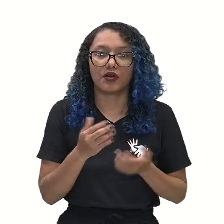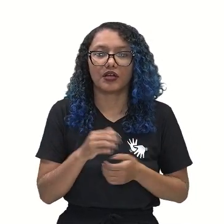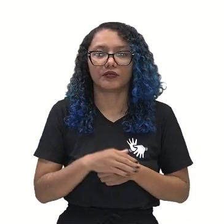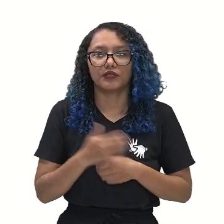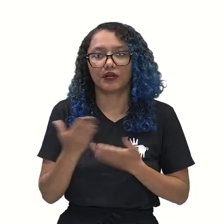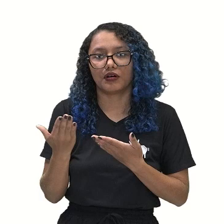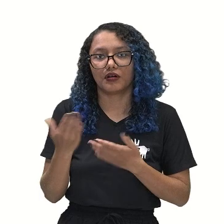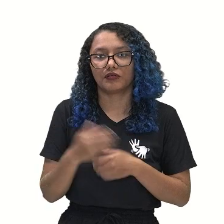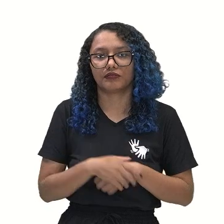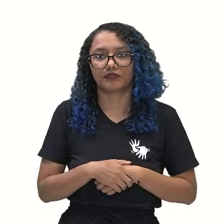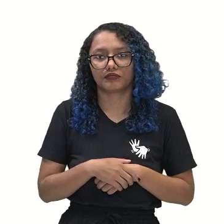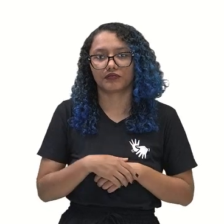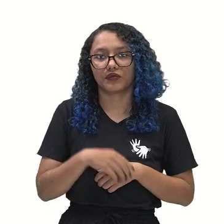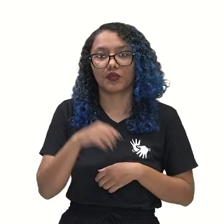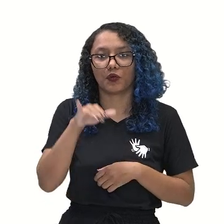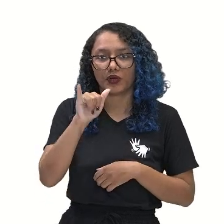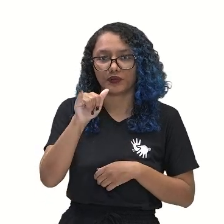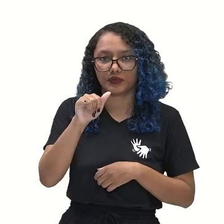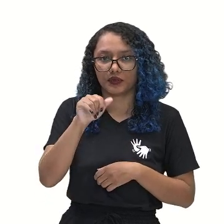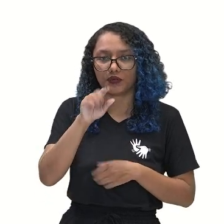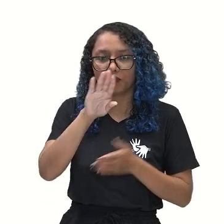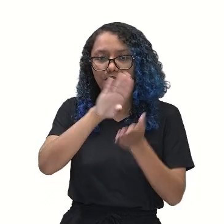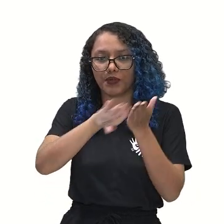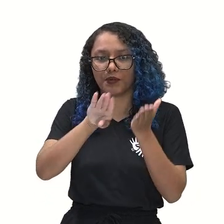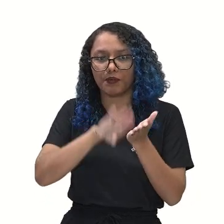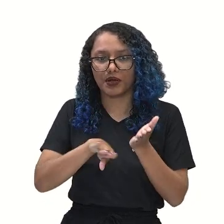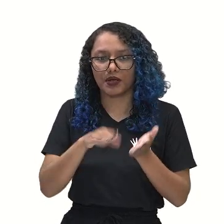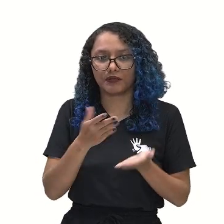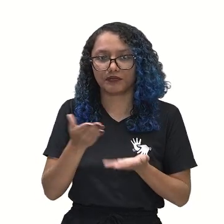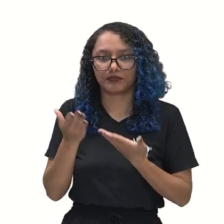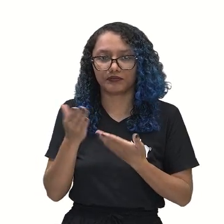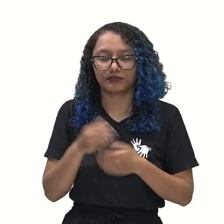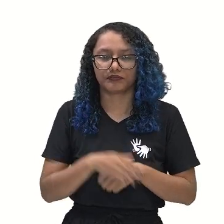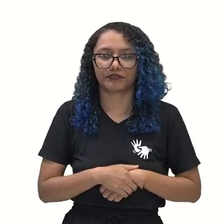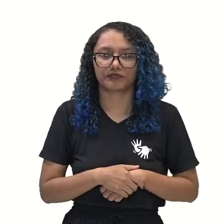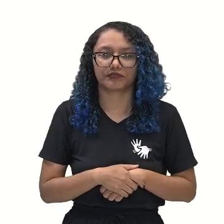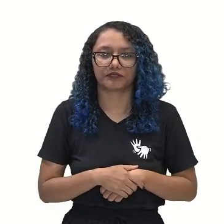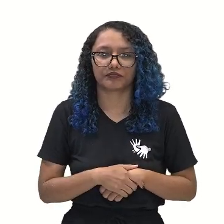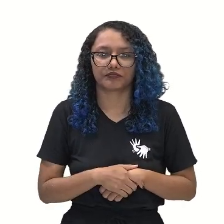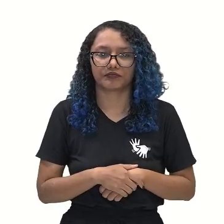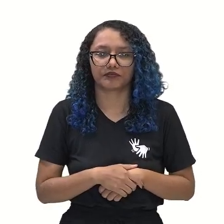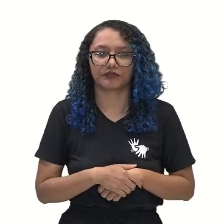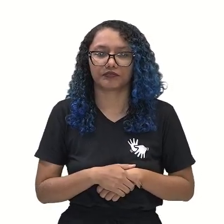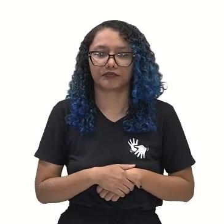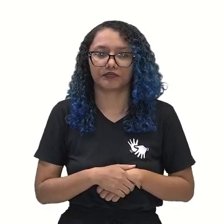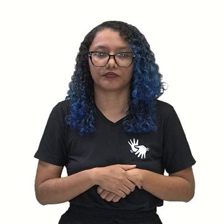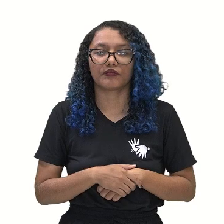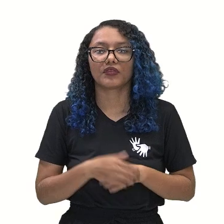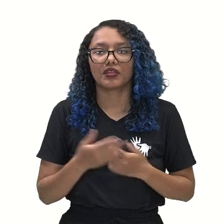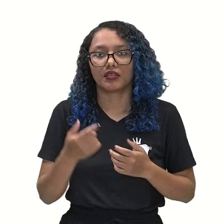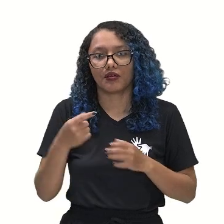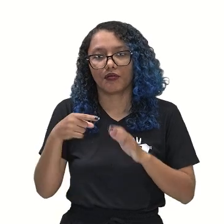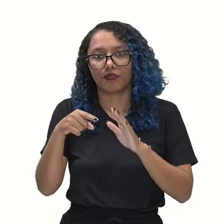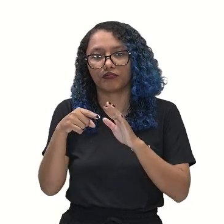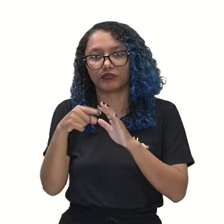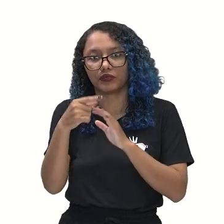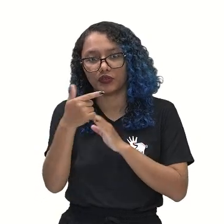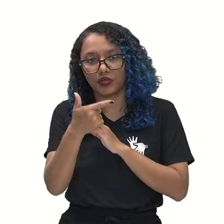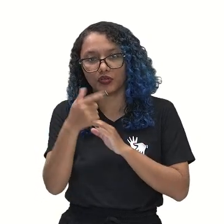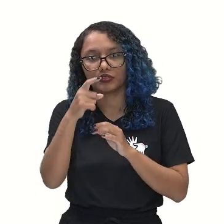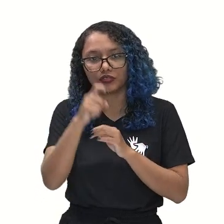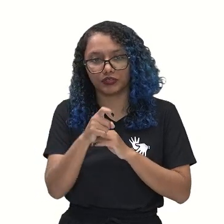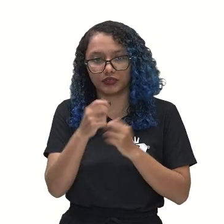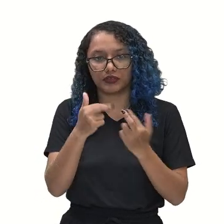sumiu o meu y, ou seja, sumiu a minha variável motos, ficando o quê, ó? 2x e resolvendo